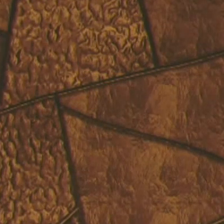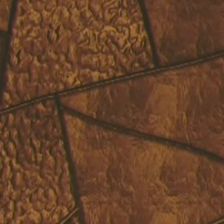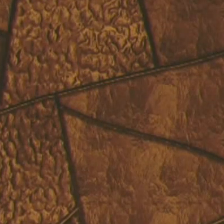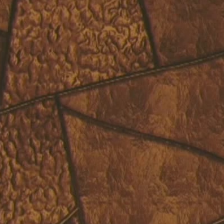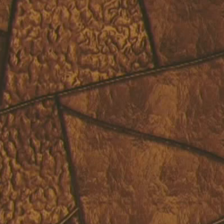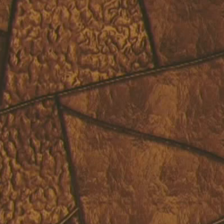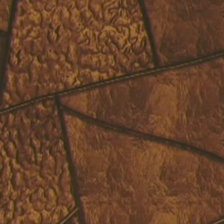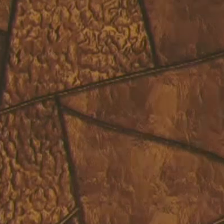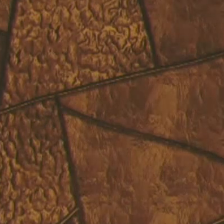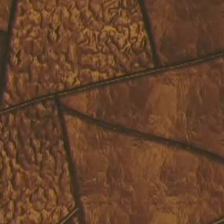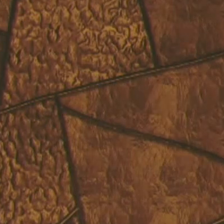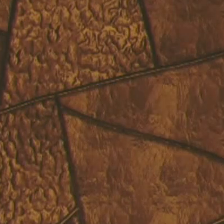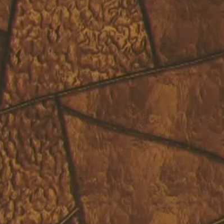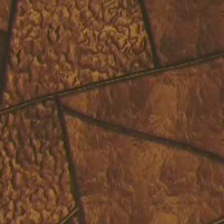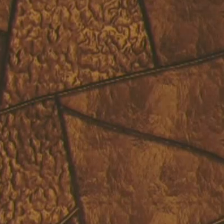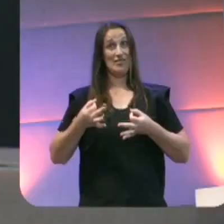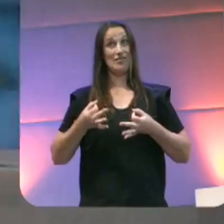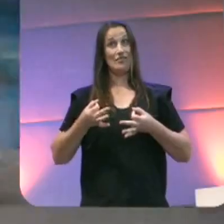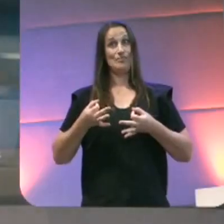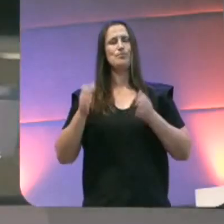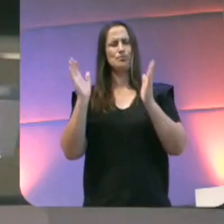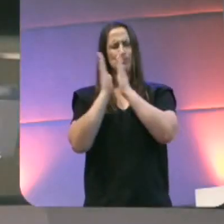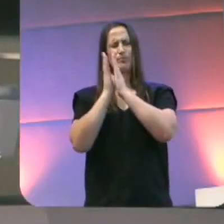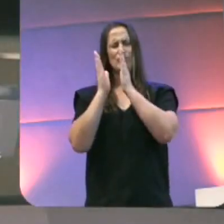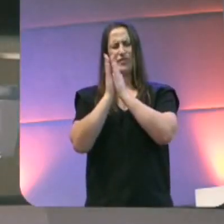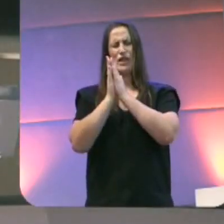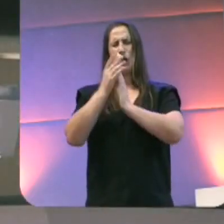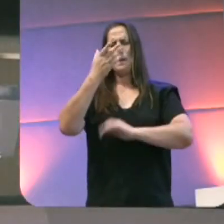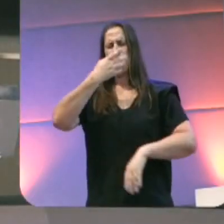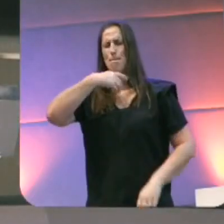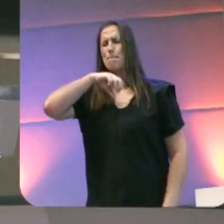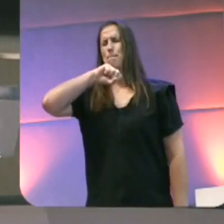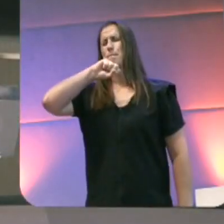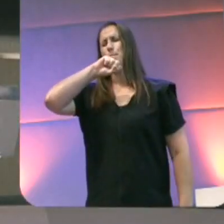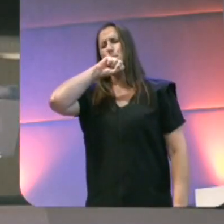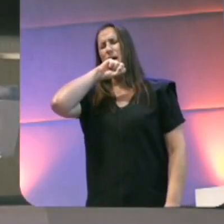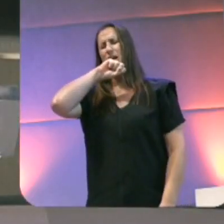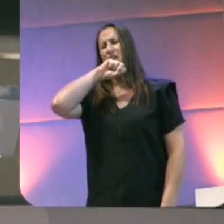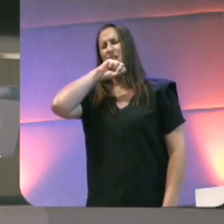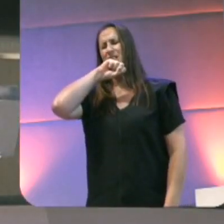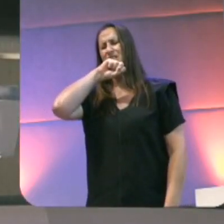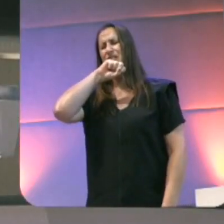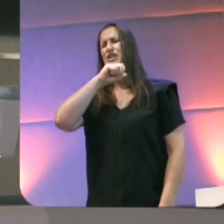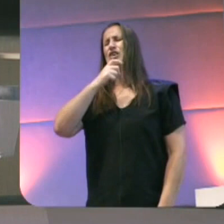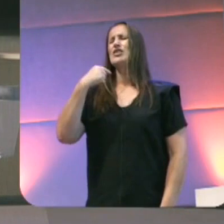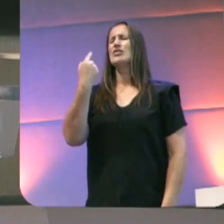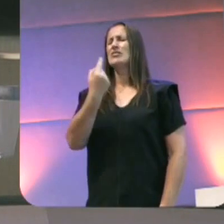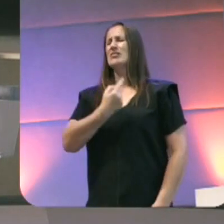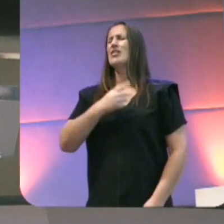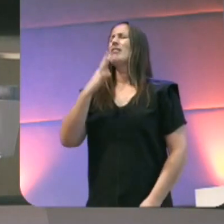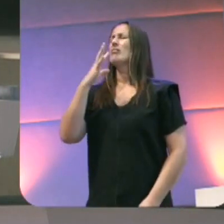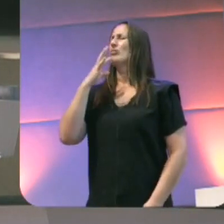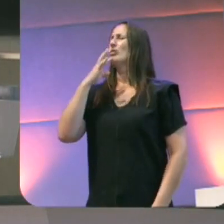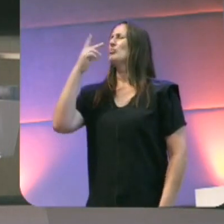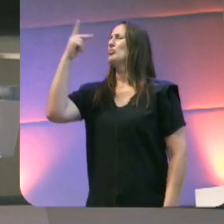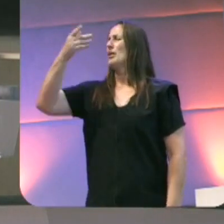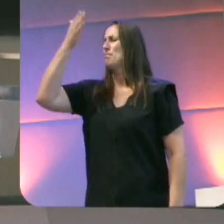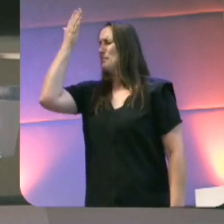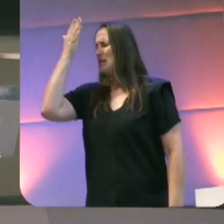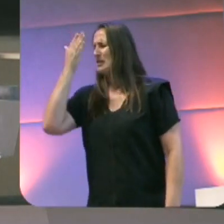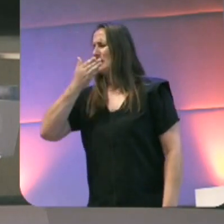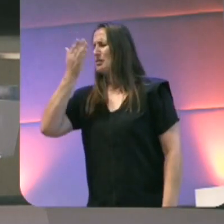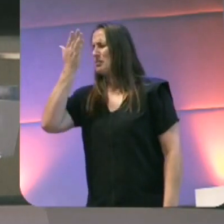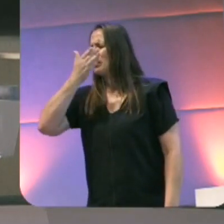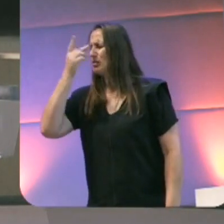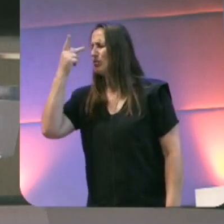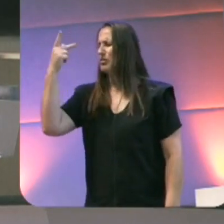hora. Pai querido, em nome de Jesus, nós reconhecemos a Tua presença aqui, a presença do Teu